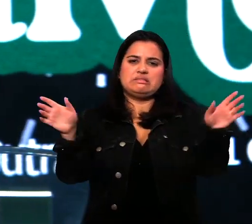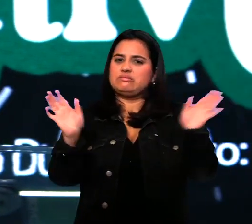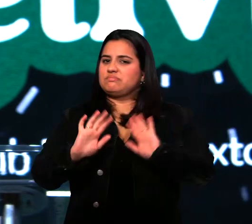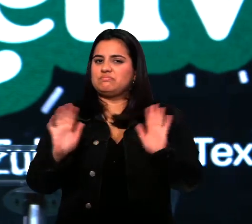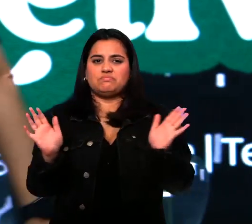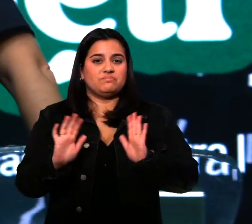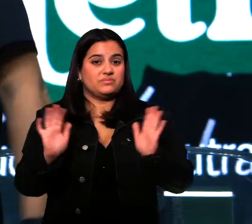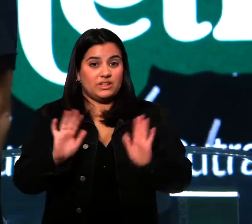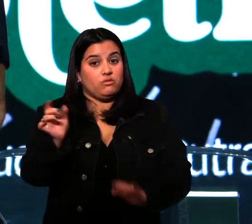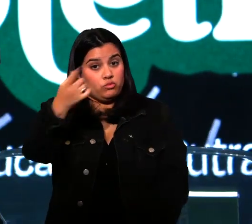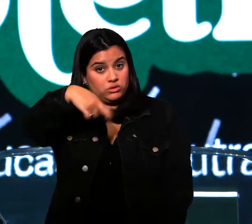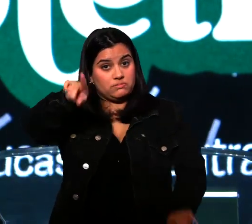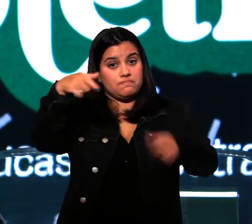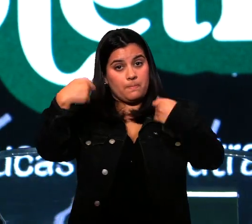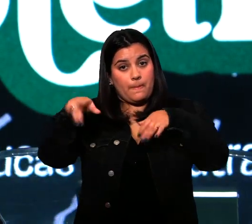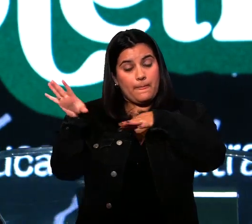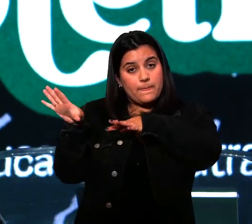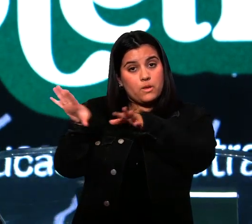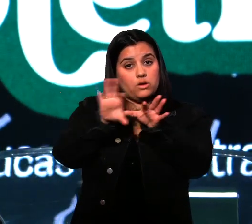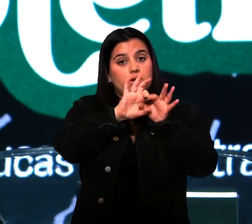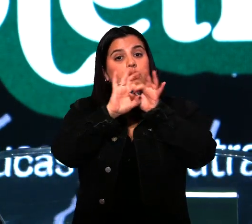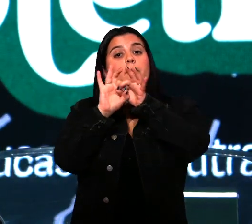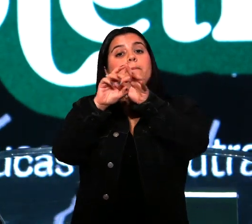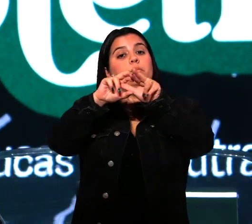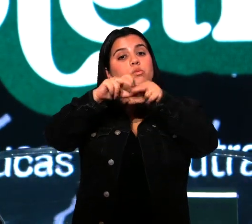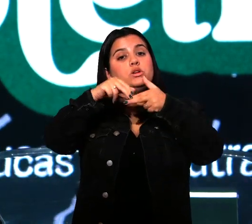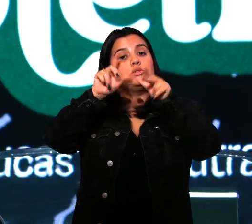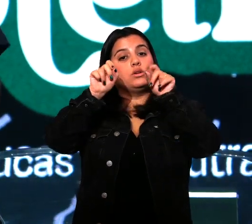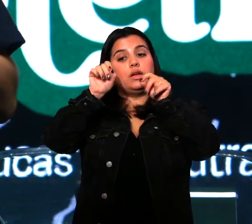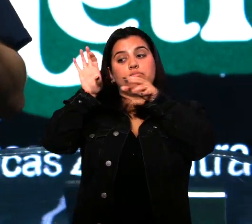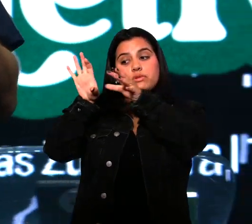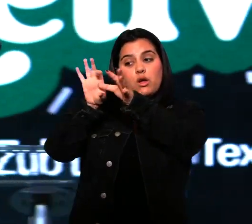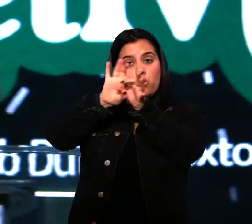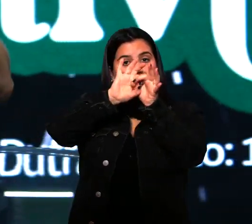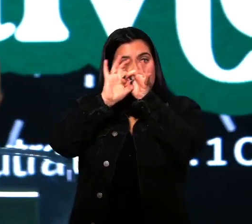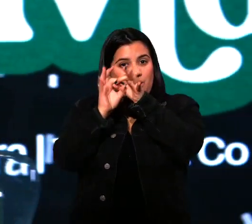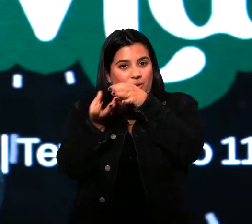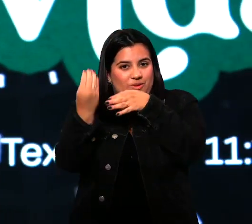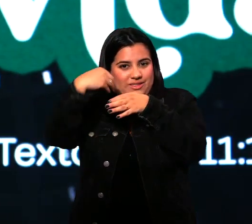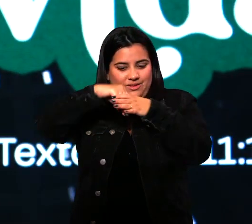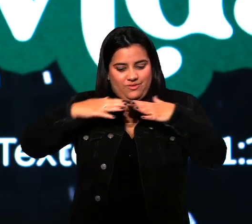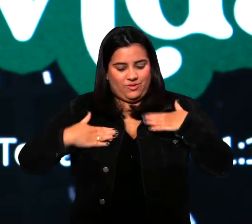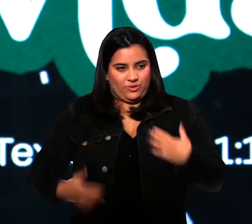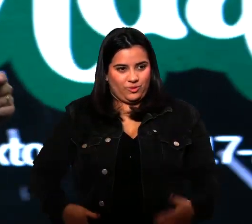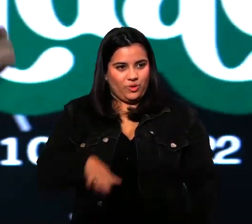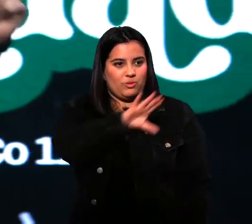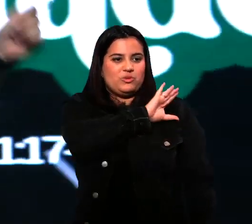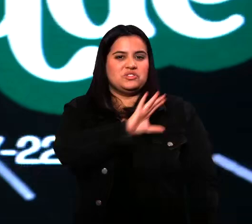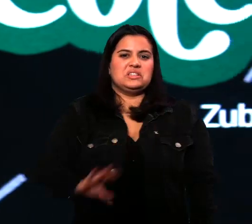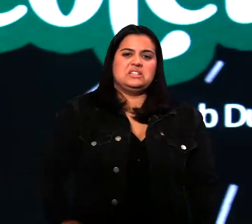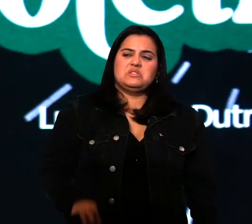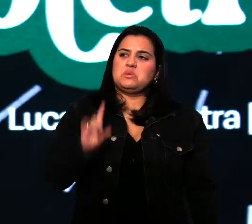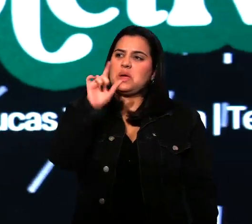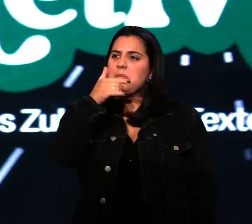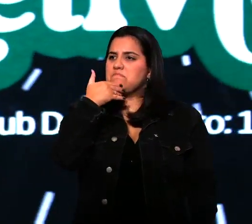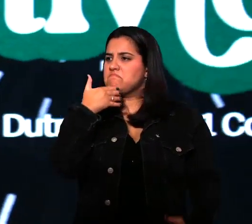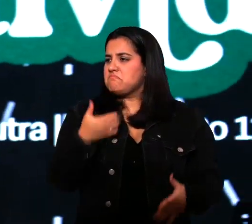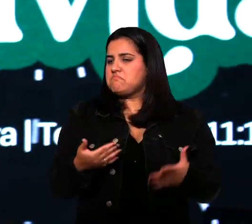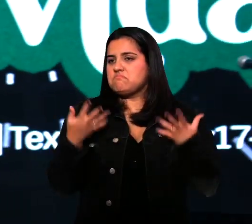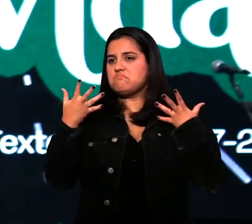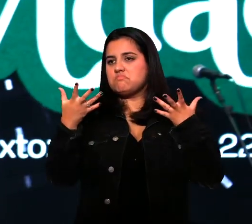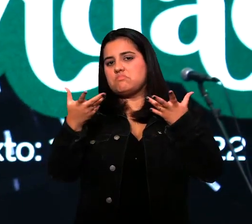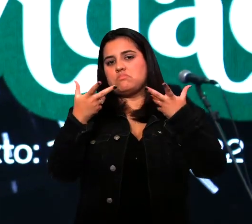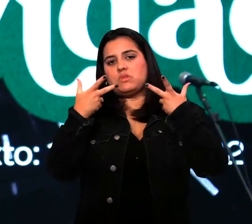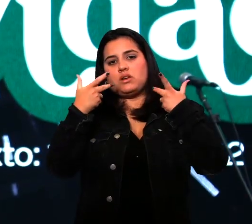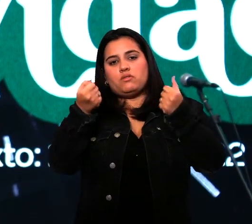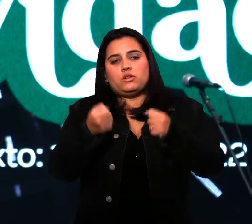lindo no corpo de Cristo. Por isso que a coletividade no corpo de Cristo tem uma força fenomenal. Mas a maior força do corpo de Cristo, que é a